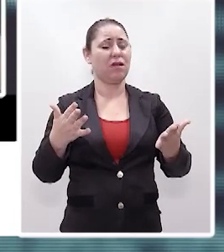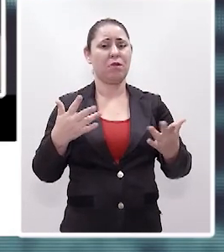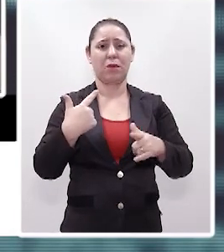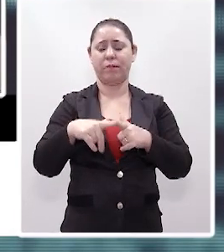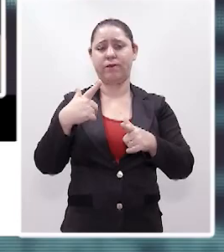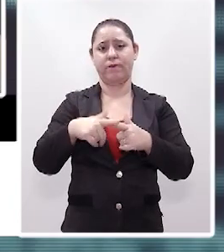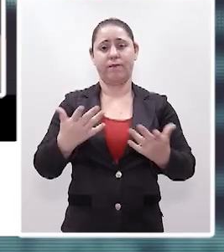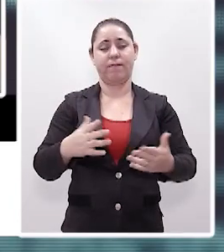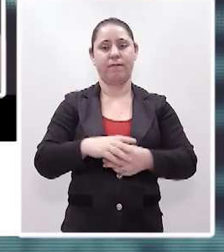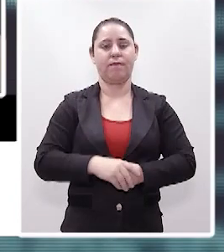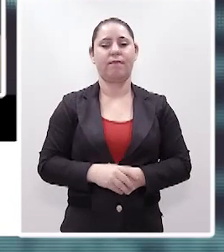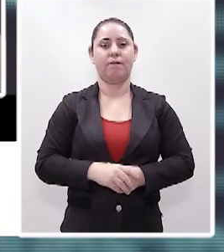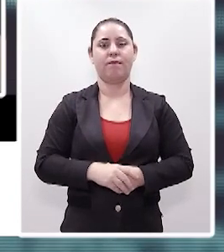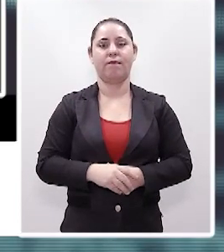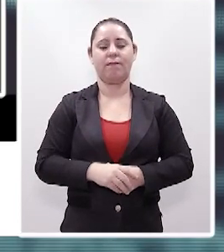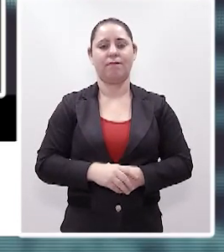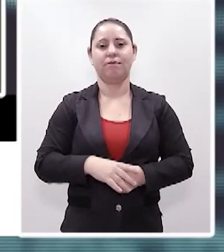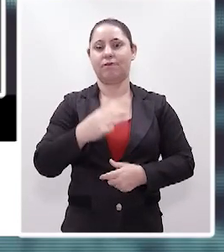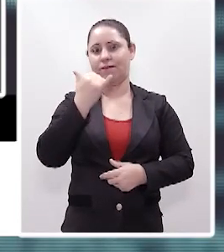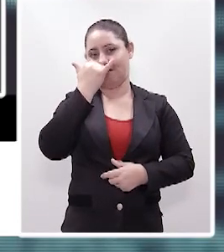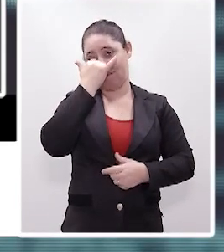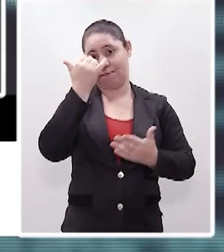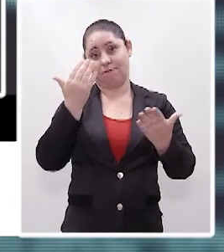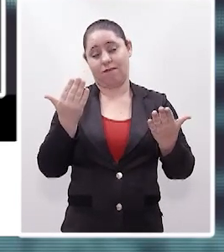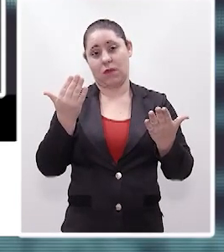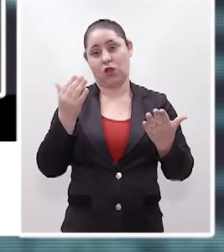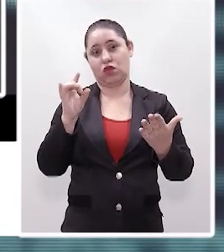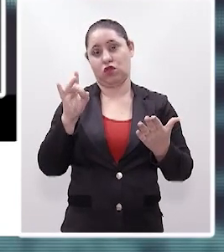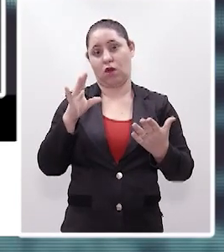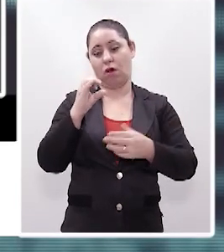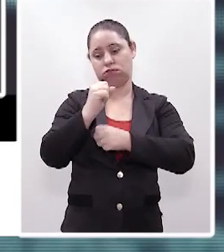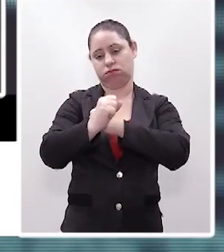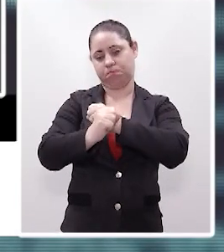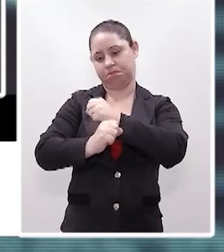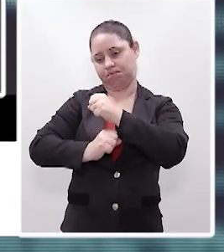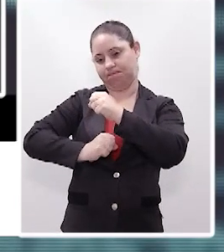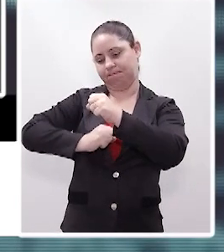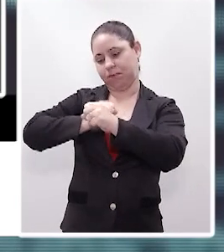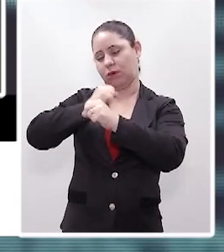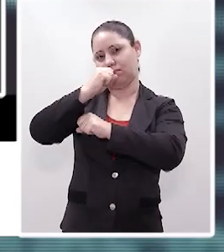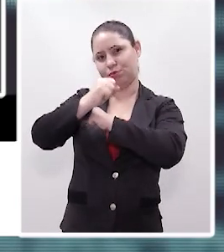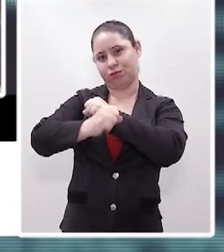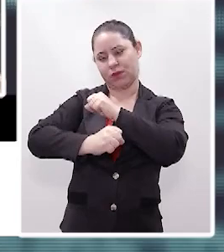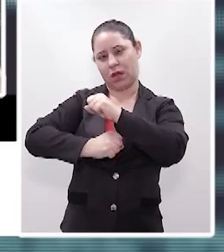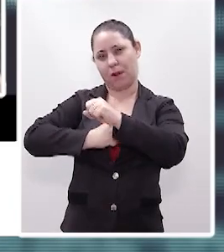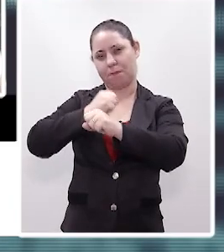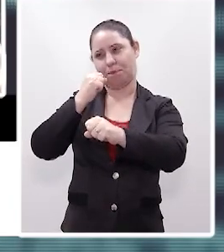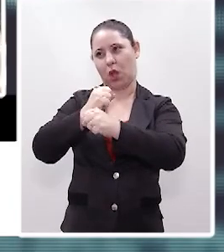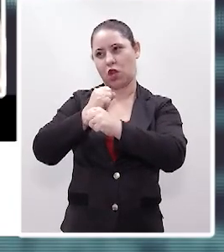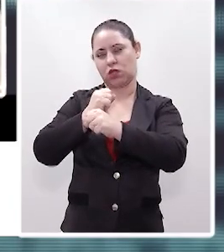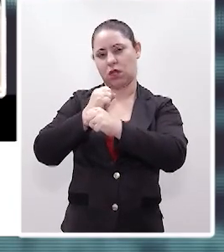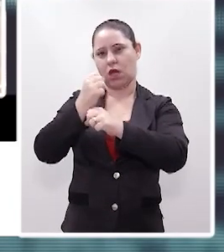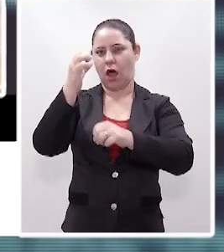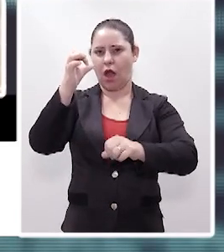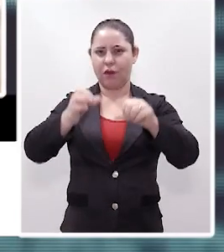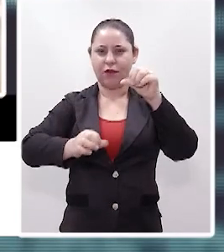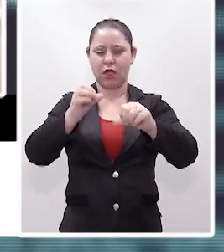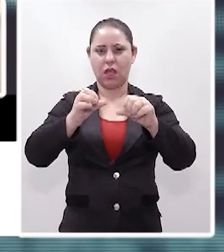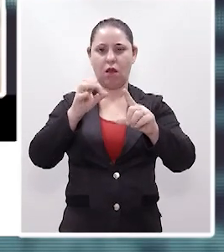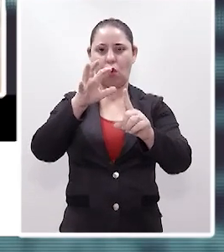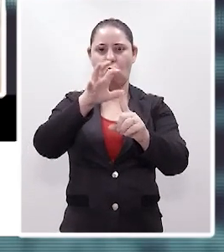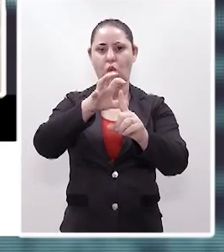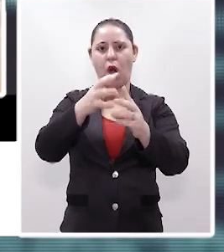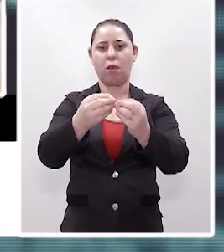né? Hoje a gente... Exatamente. Infelizmente, só daqui a alguns anos a gente vai poder mensurar, né,